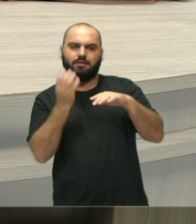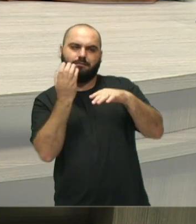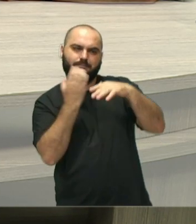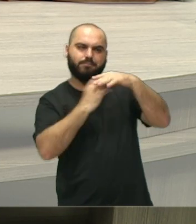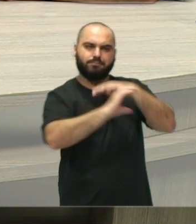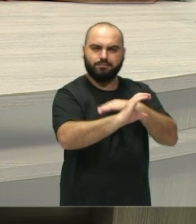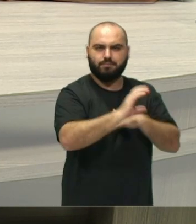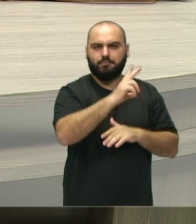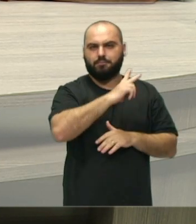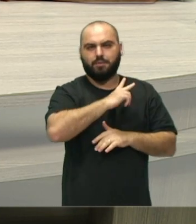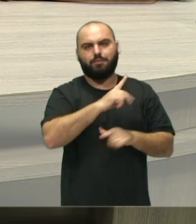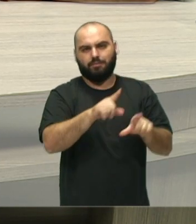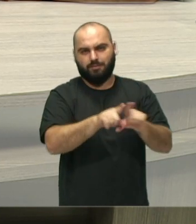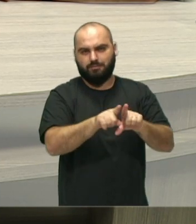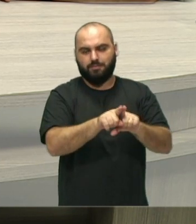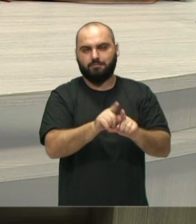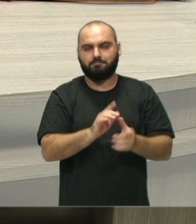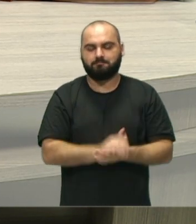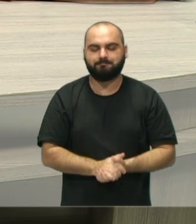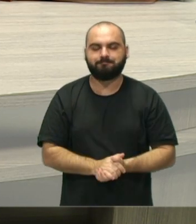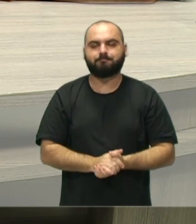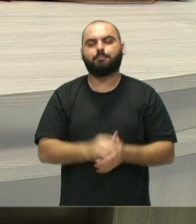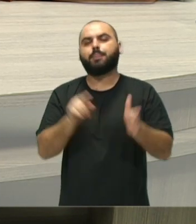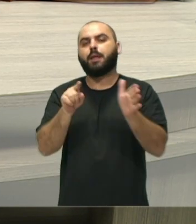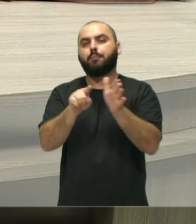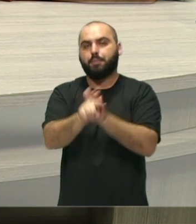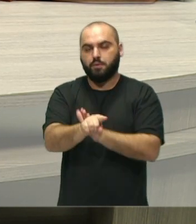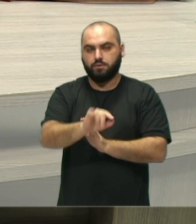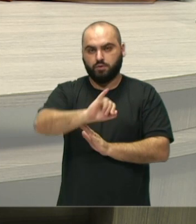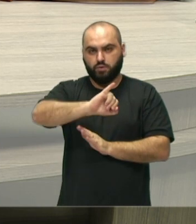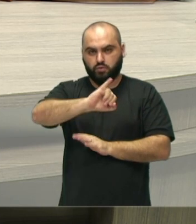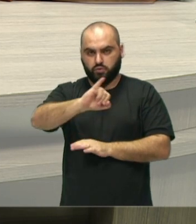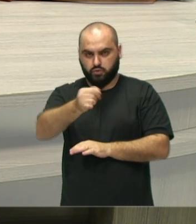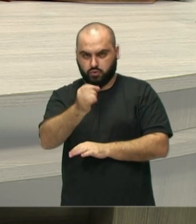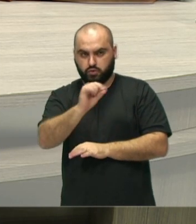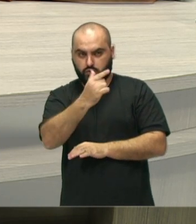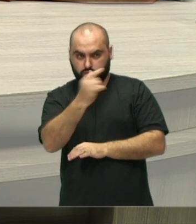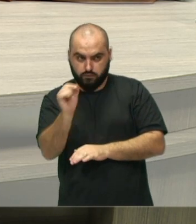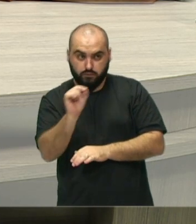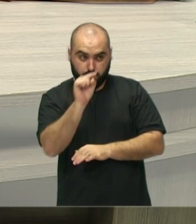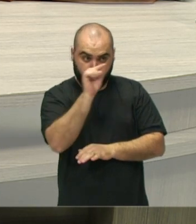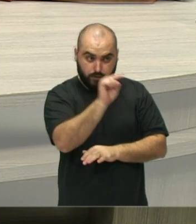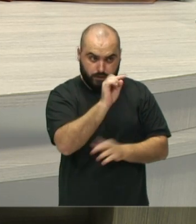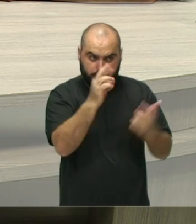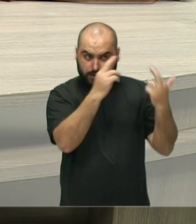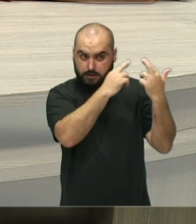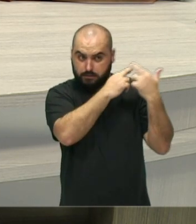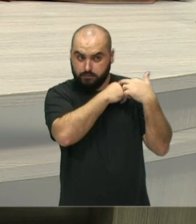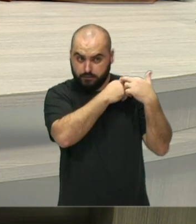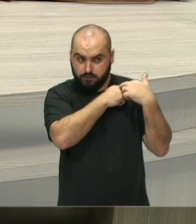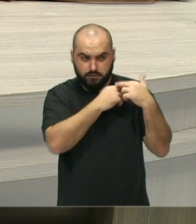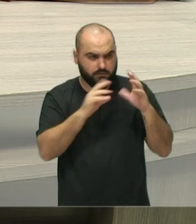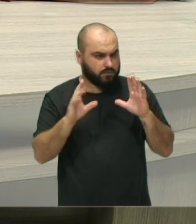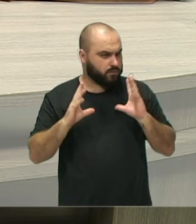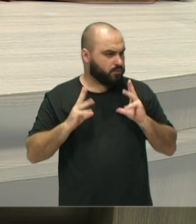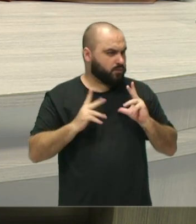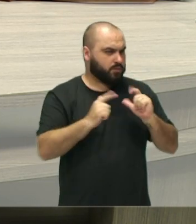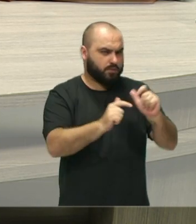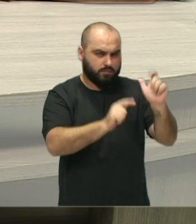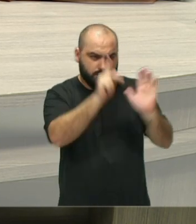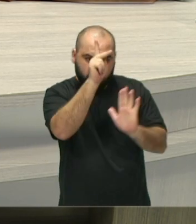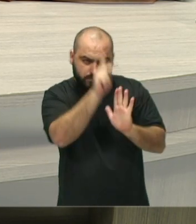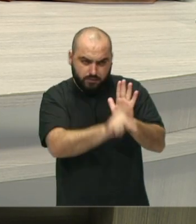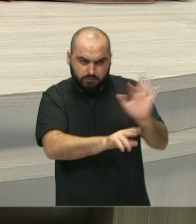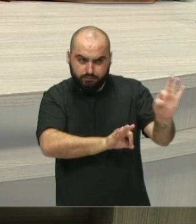Luiz, você da Anfre, como do consórcio, e mais uma porção de entidades